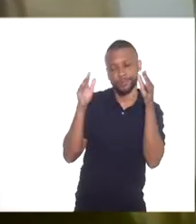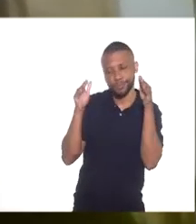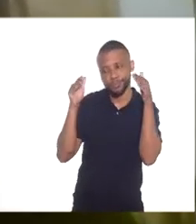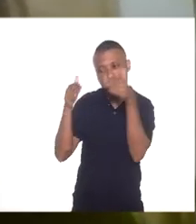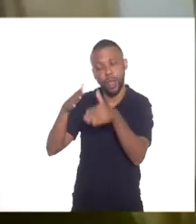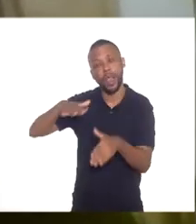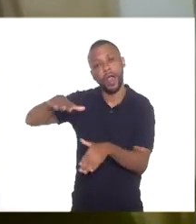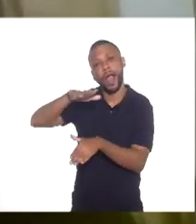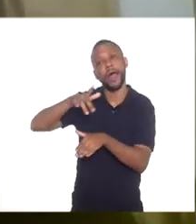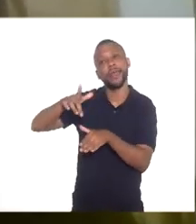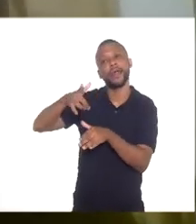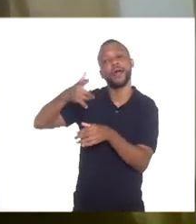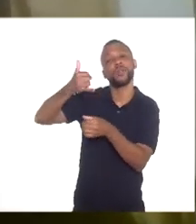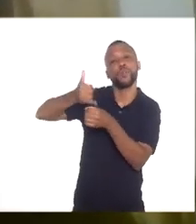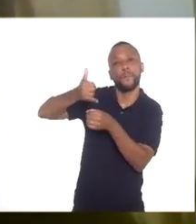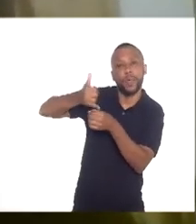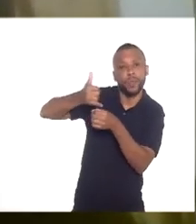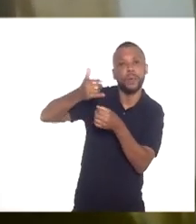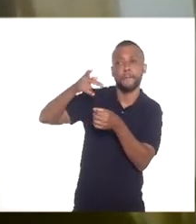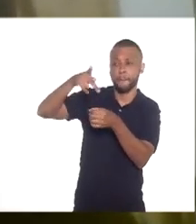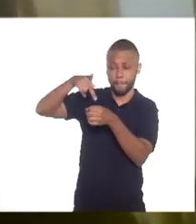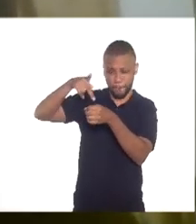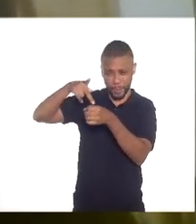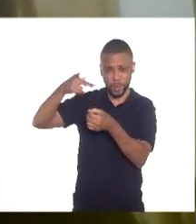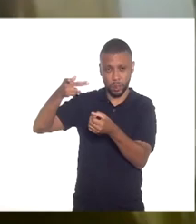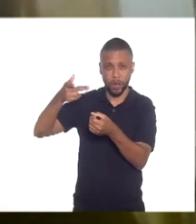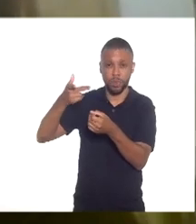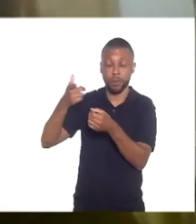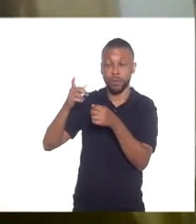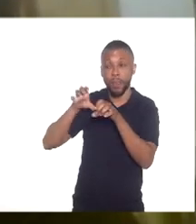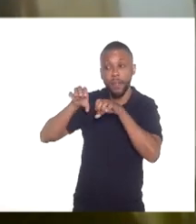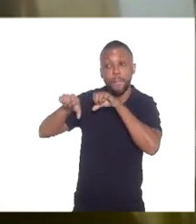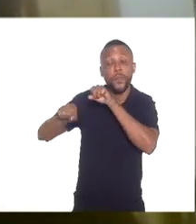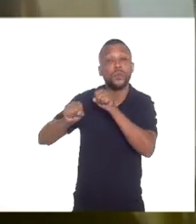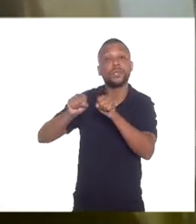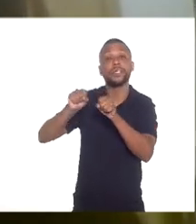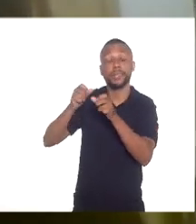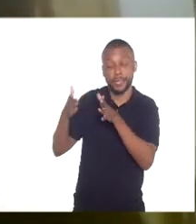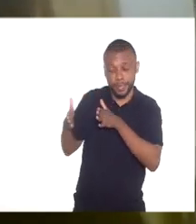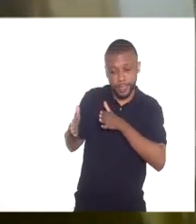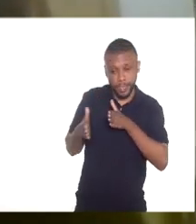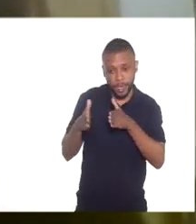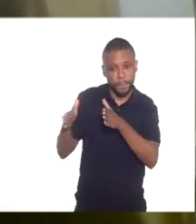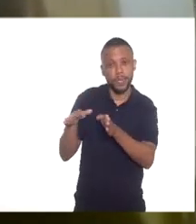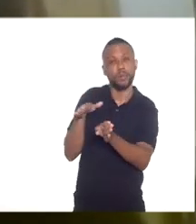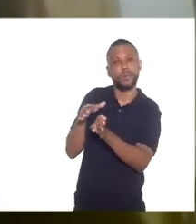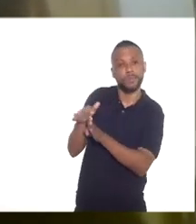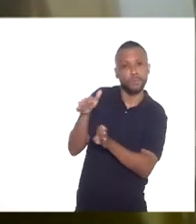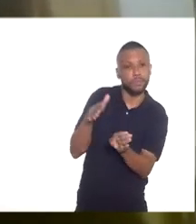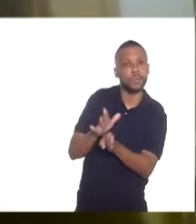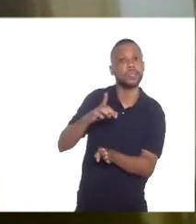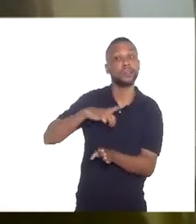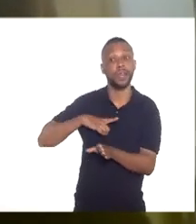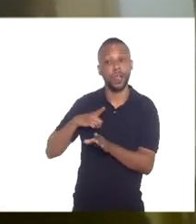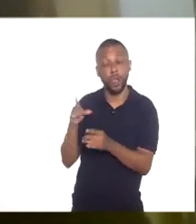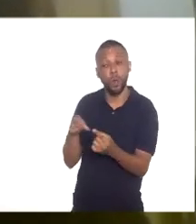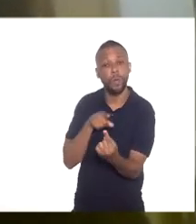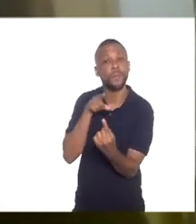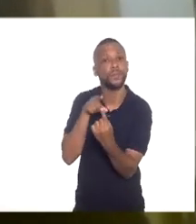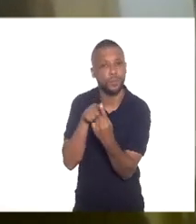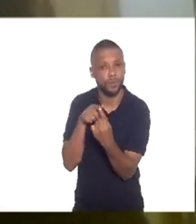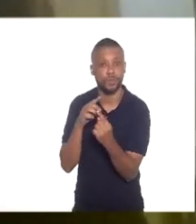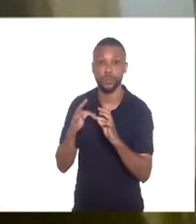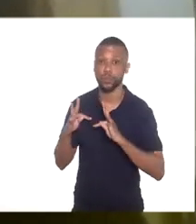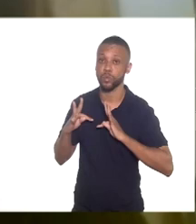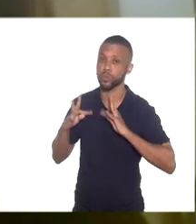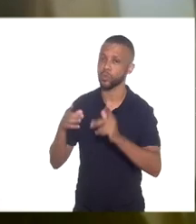do petróleo e a busca desse norte, vamos dizer assim, direcionador de todos nós. Né? Então,